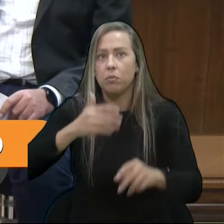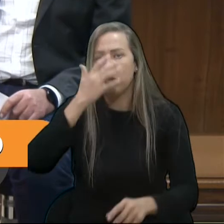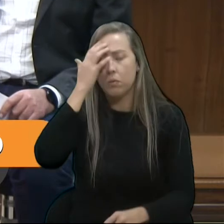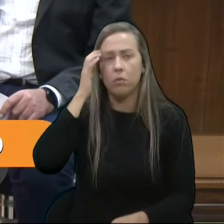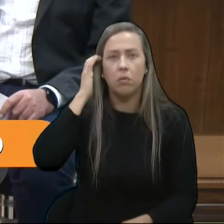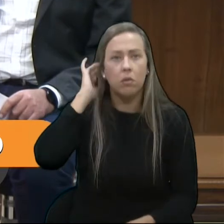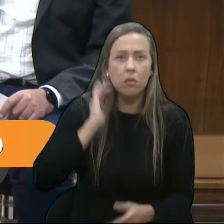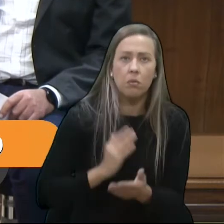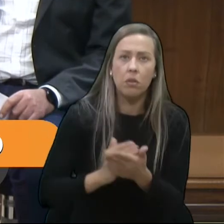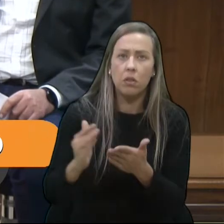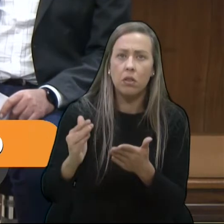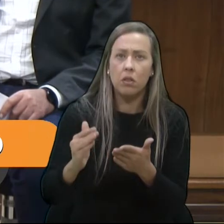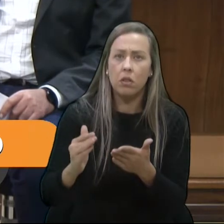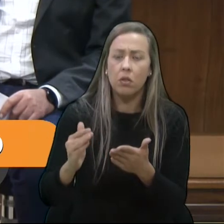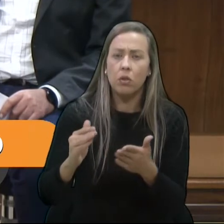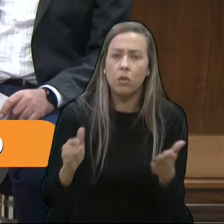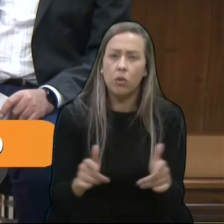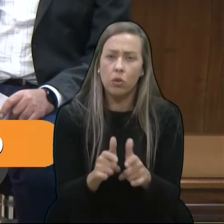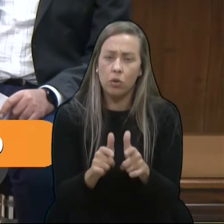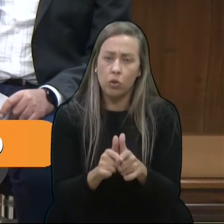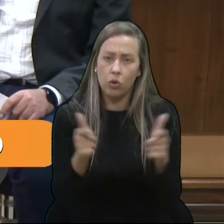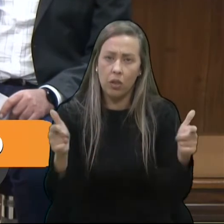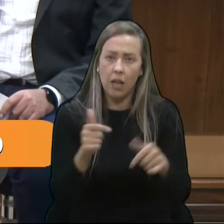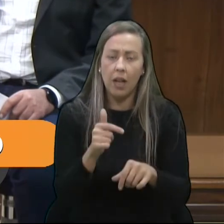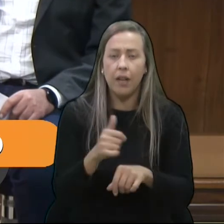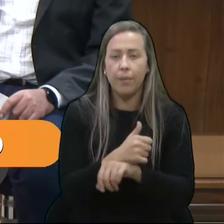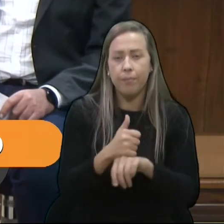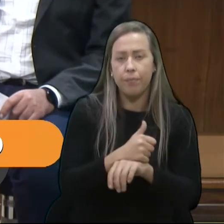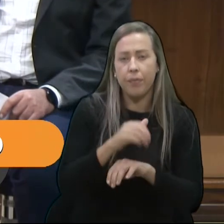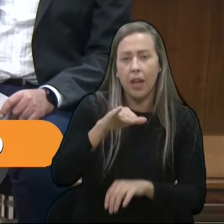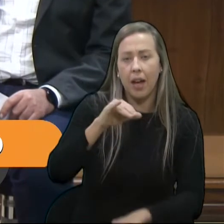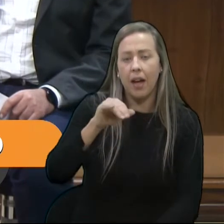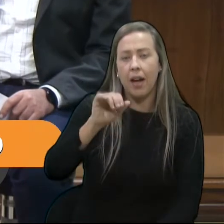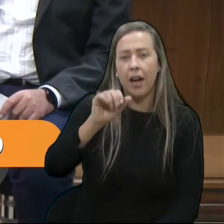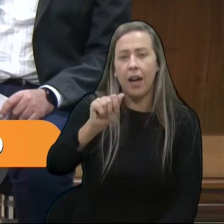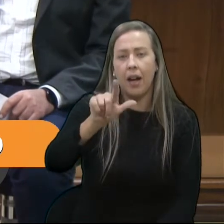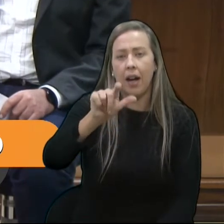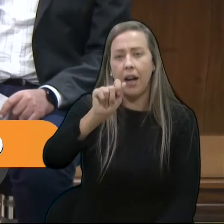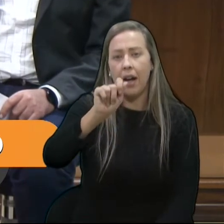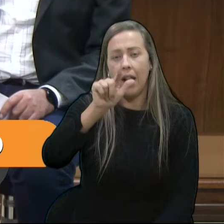pela nossa jornalista e escritora Alessandra Heck.